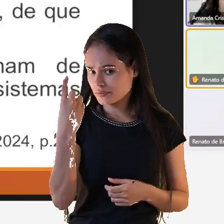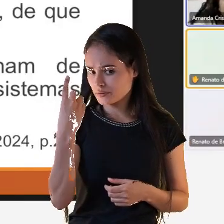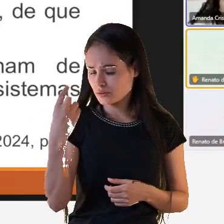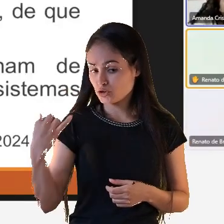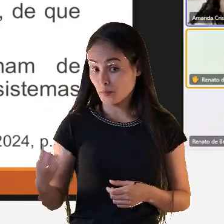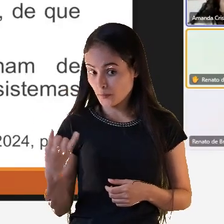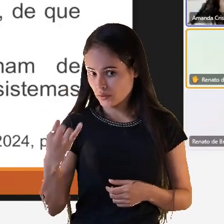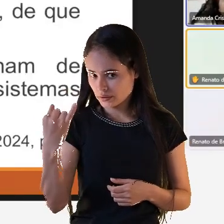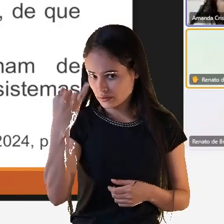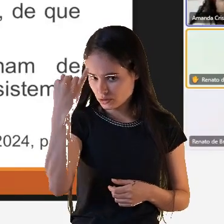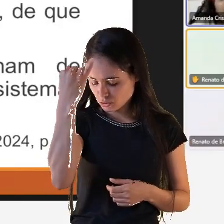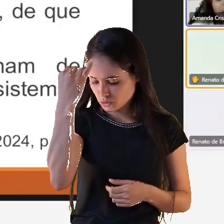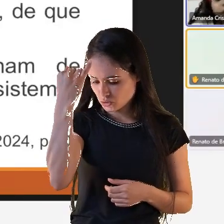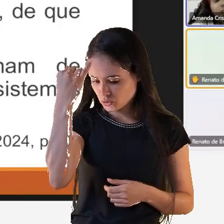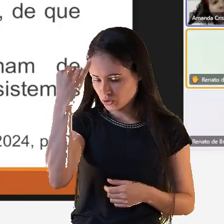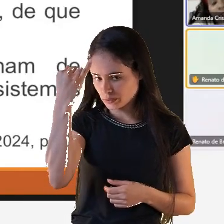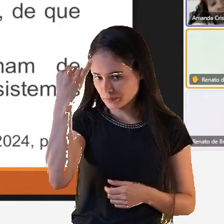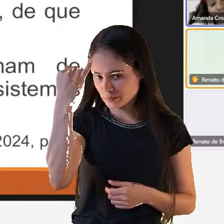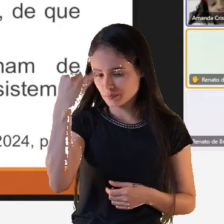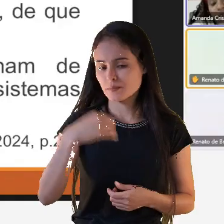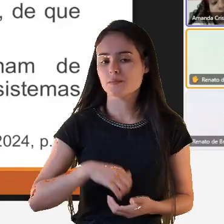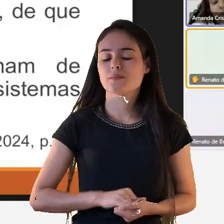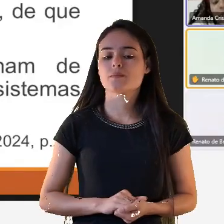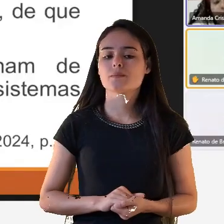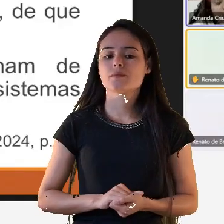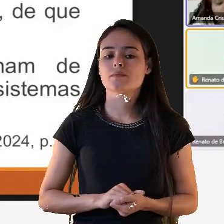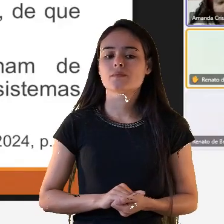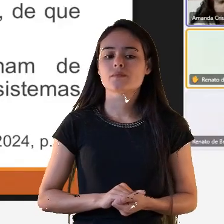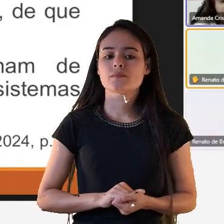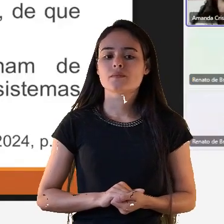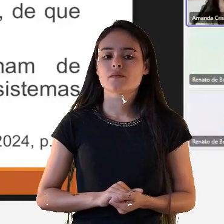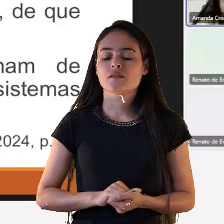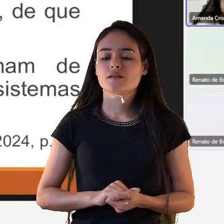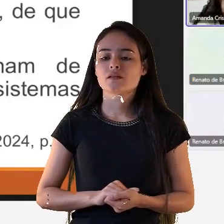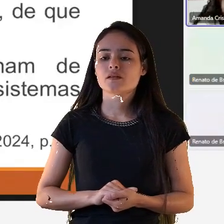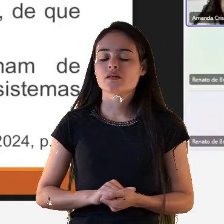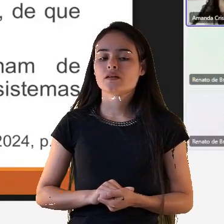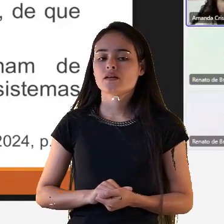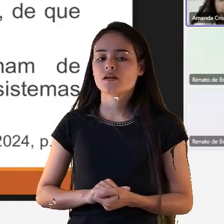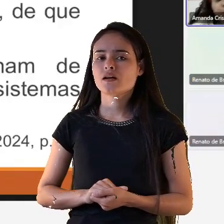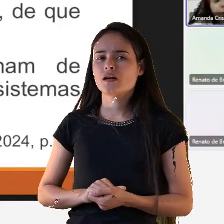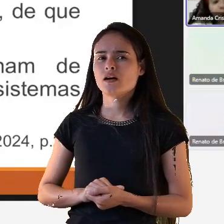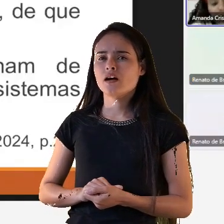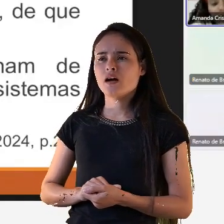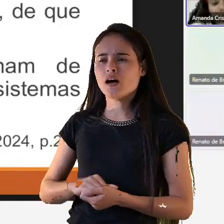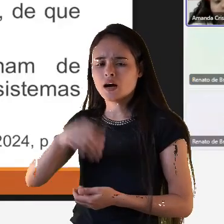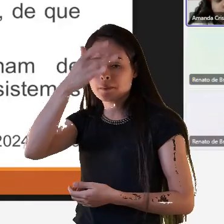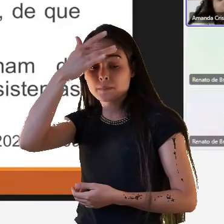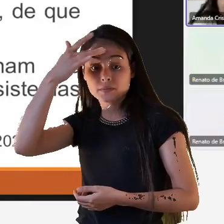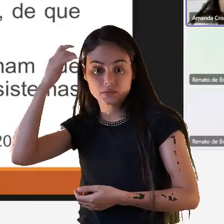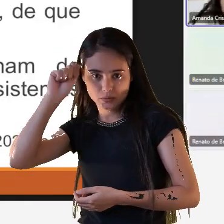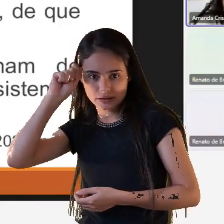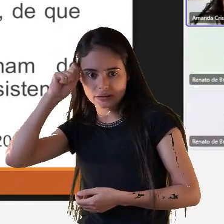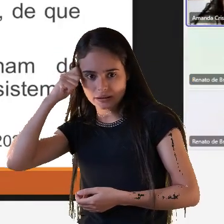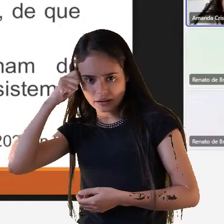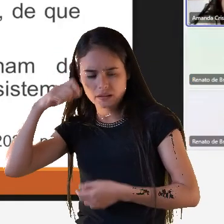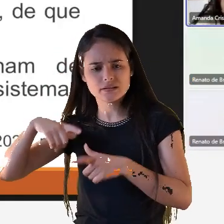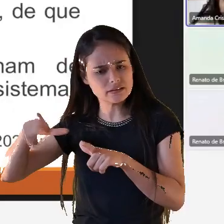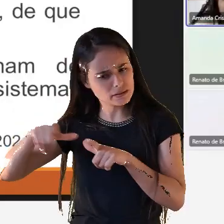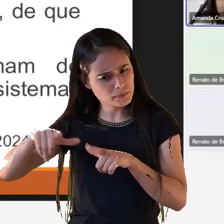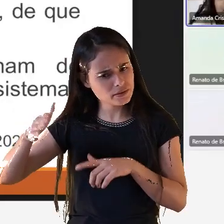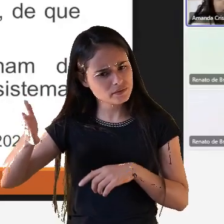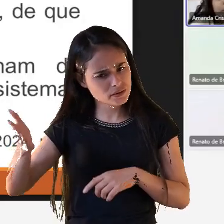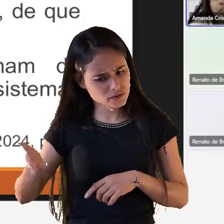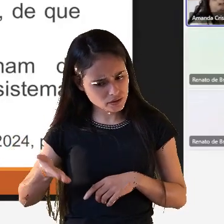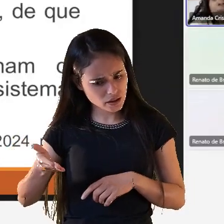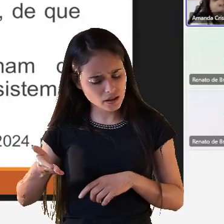que esses povos eles já vinham de sociedades que desenvolviam tanto a pecuária quanto sistemas